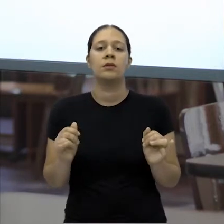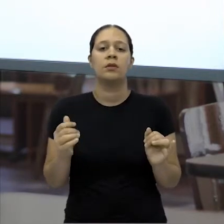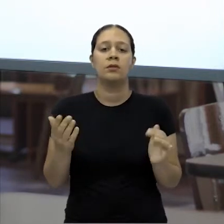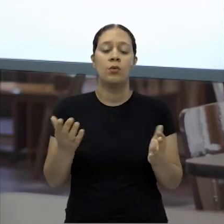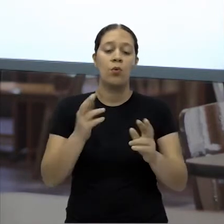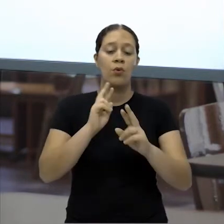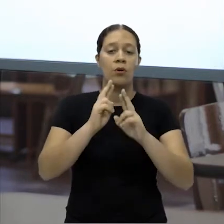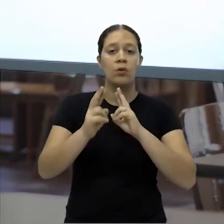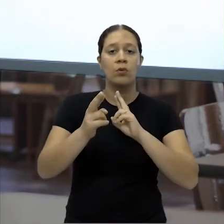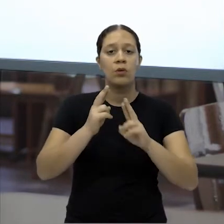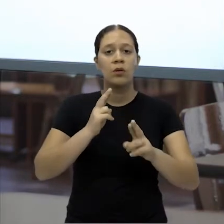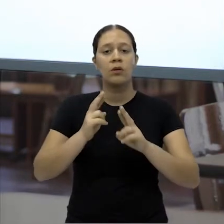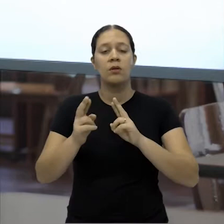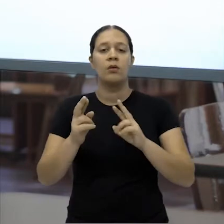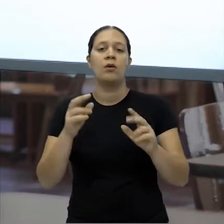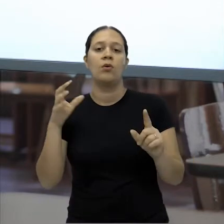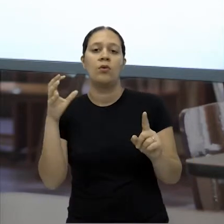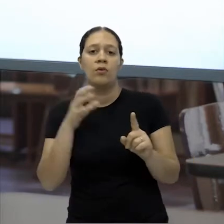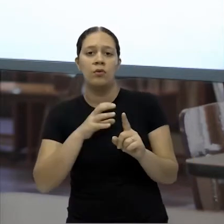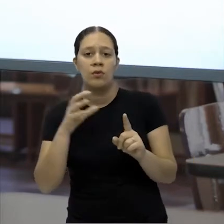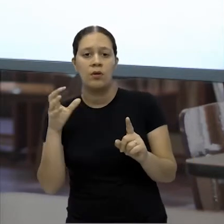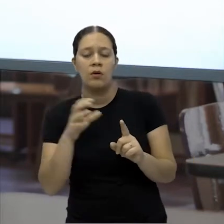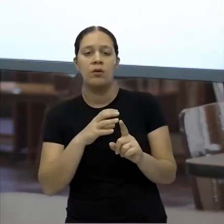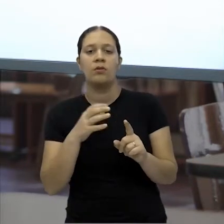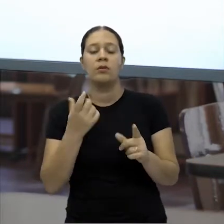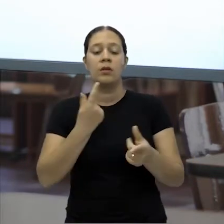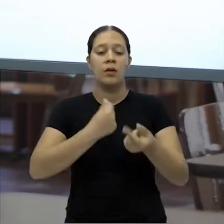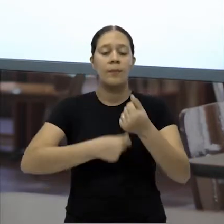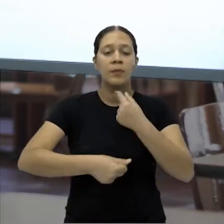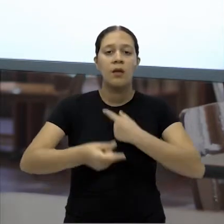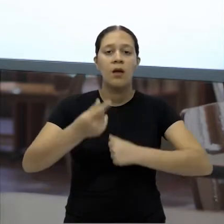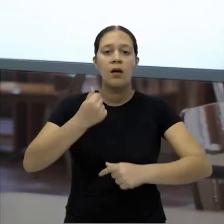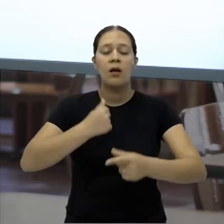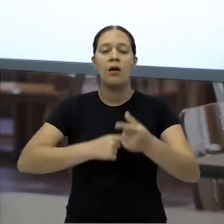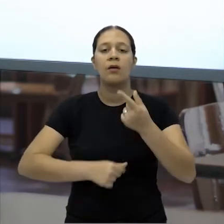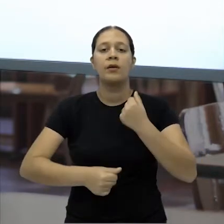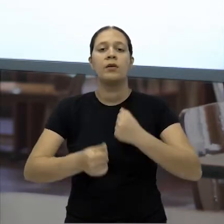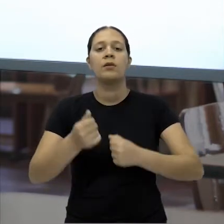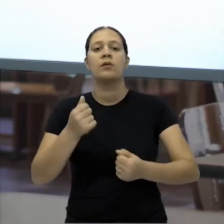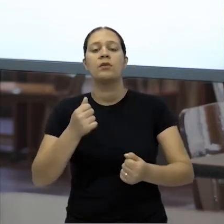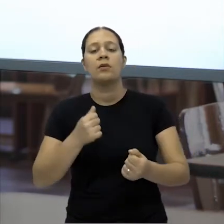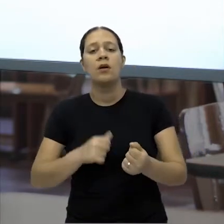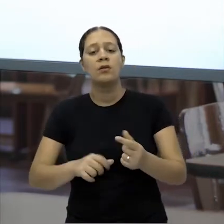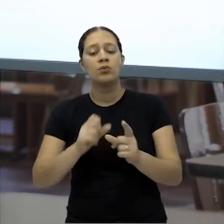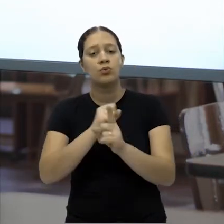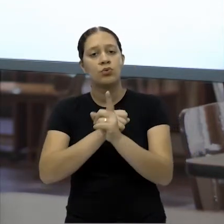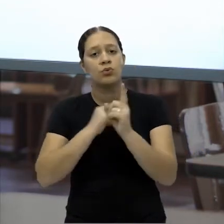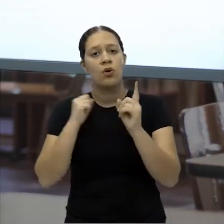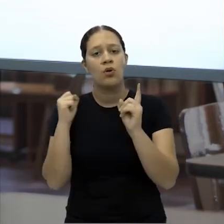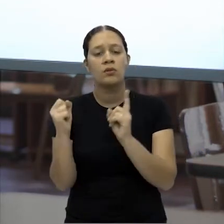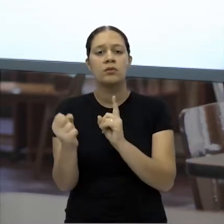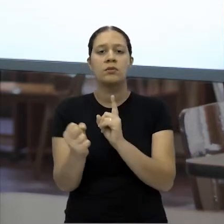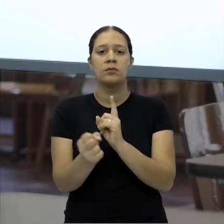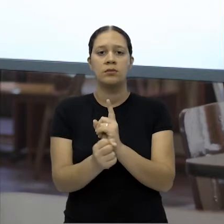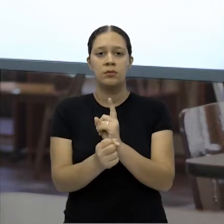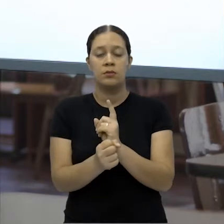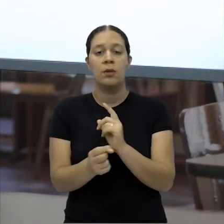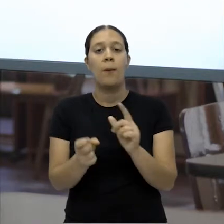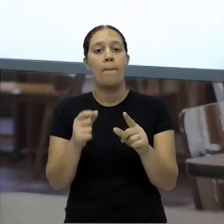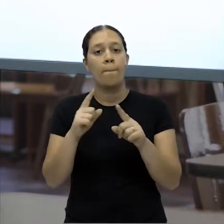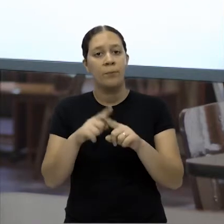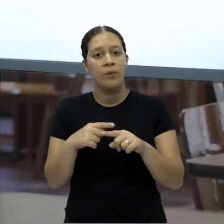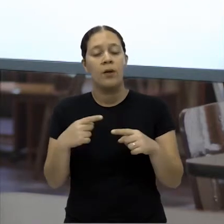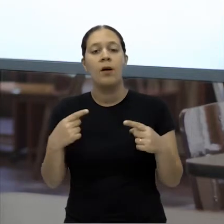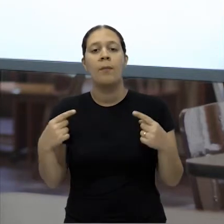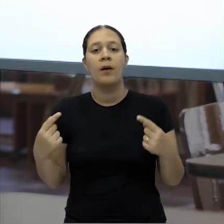sobre a relação conflituosa do capital versus trabalho que gera as questões sociais.